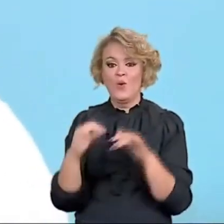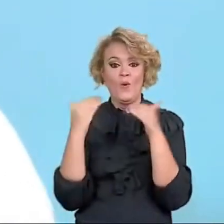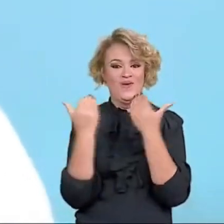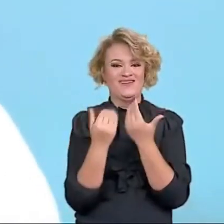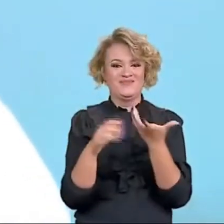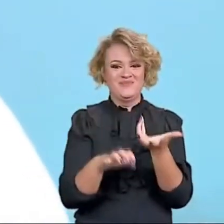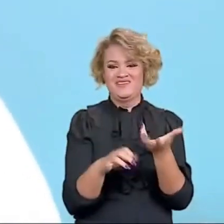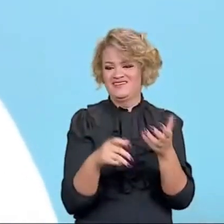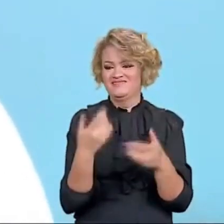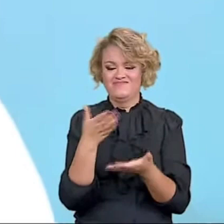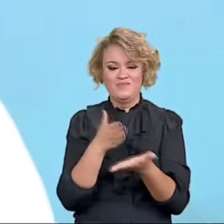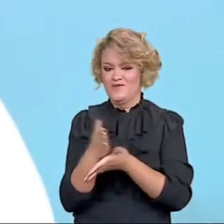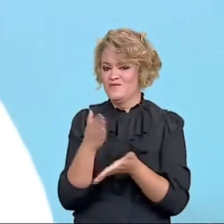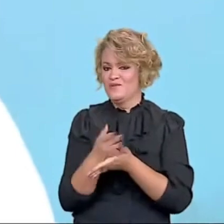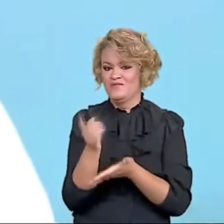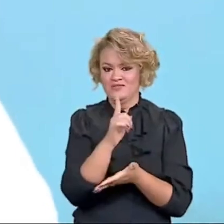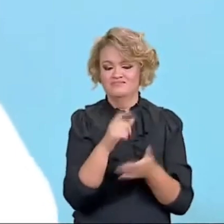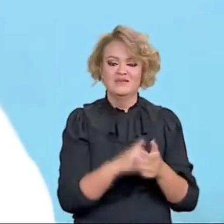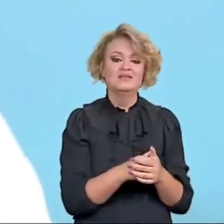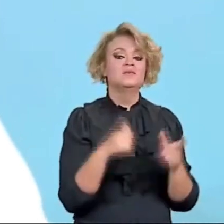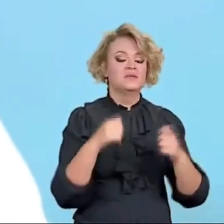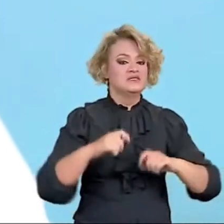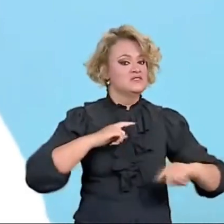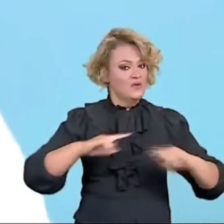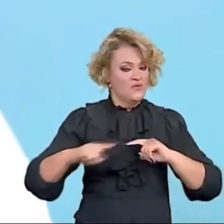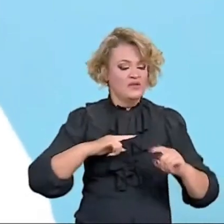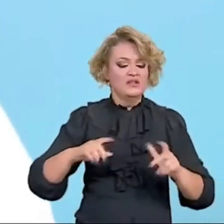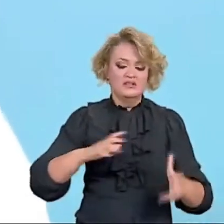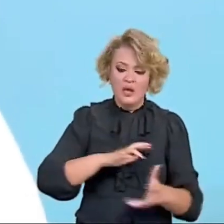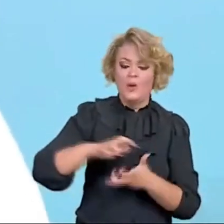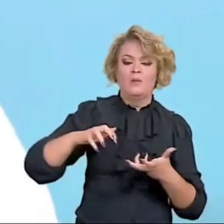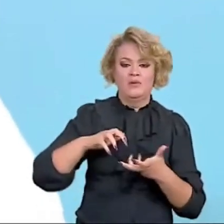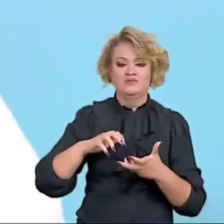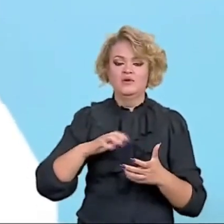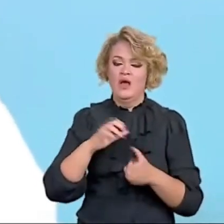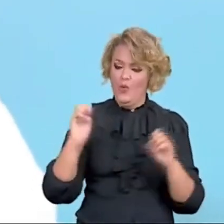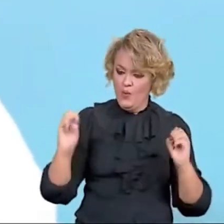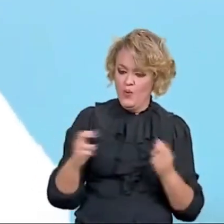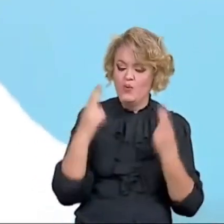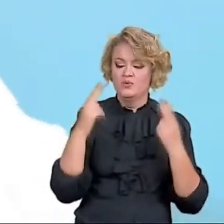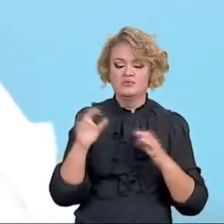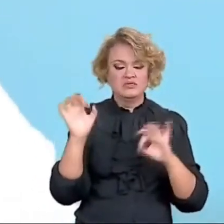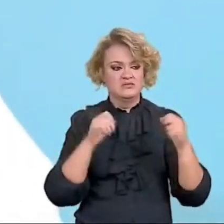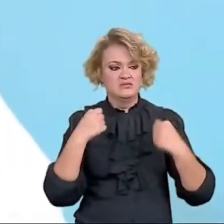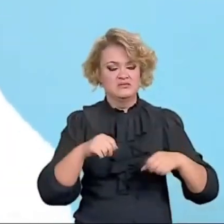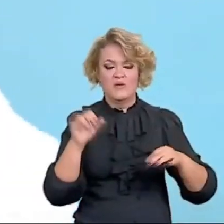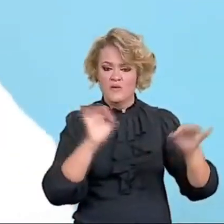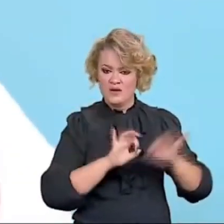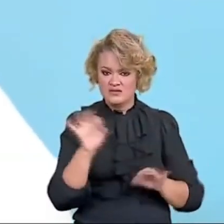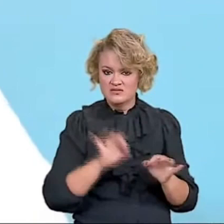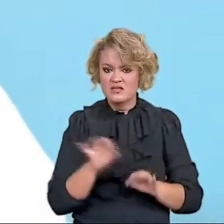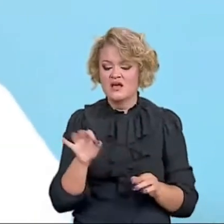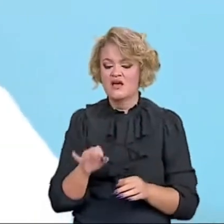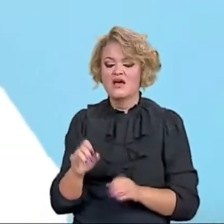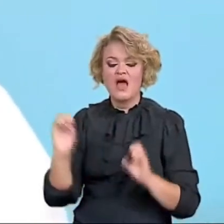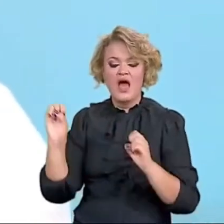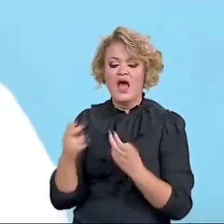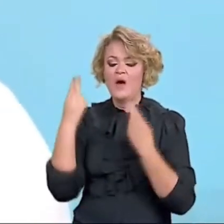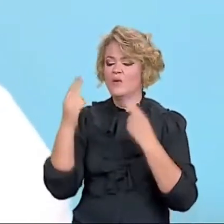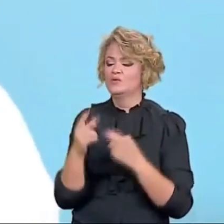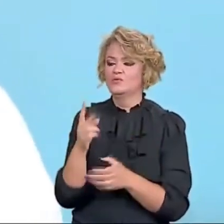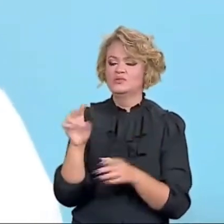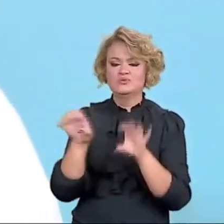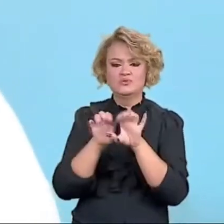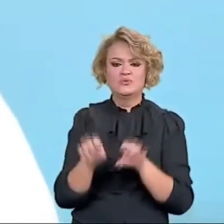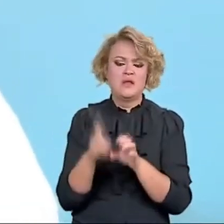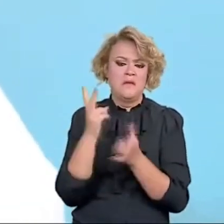funcionam. Então nós precisamos ter uma governança global. A ONU precisa ser remodelada, a ONU não pode continuar com a mesma estrutura que ela